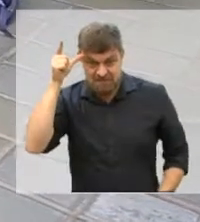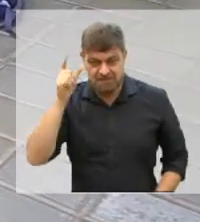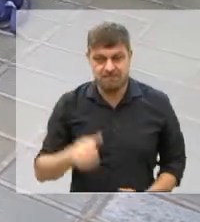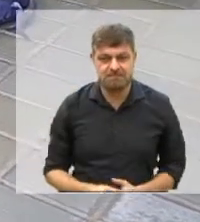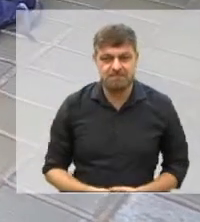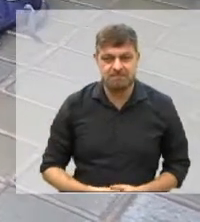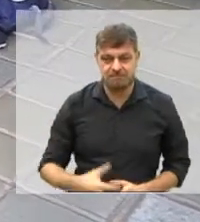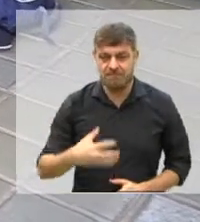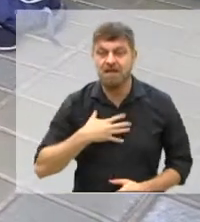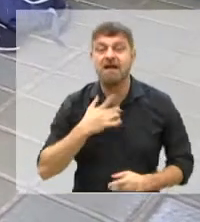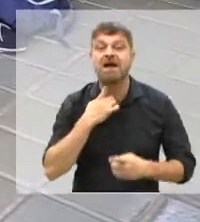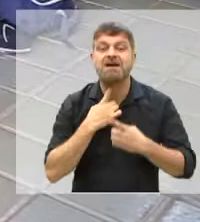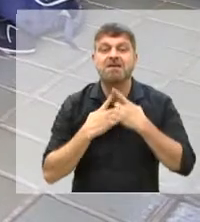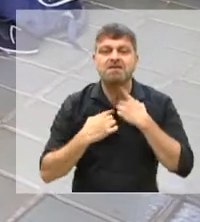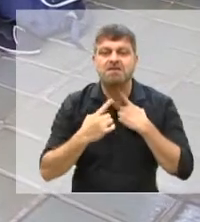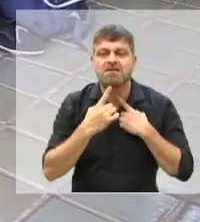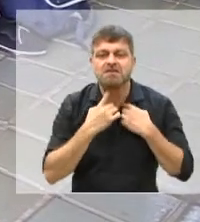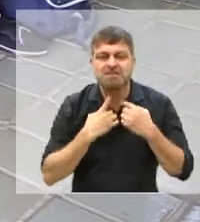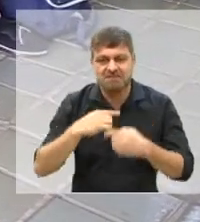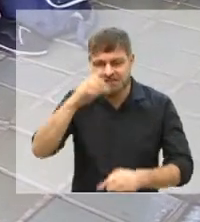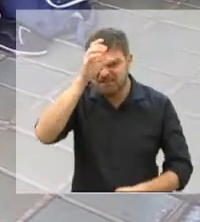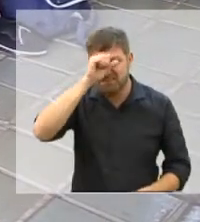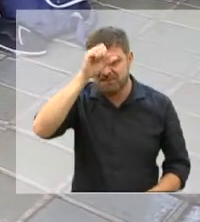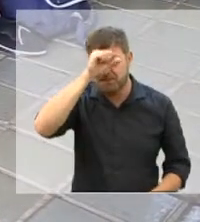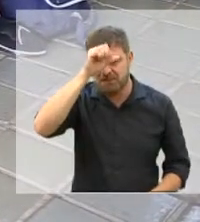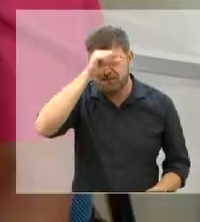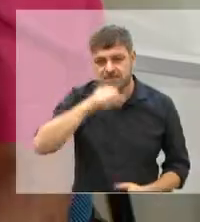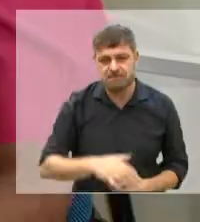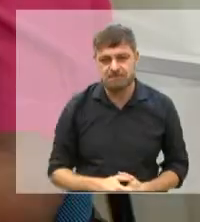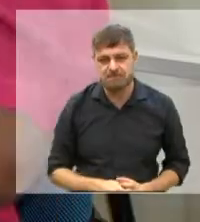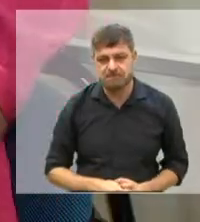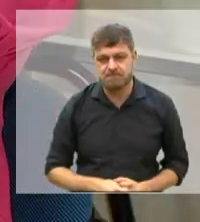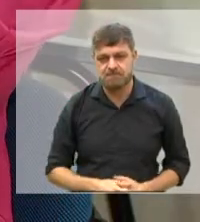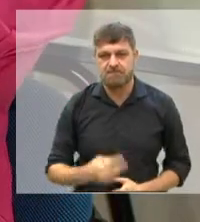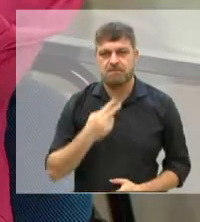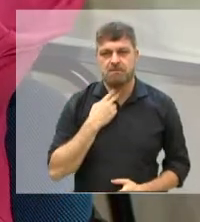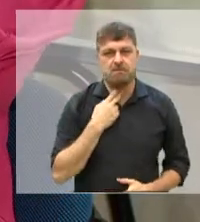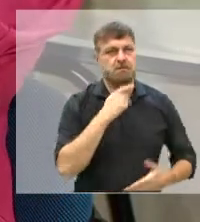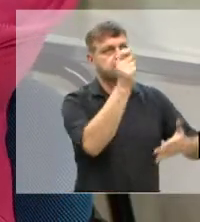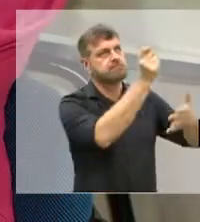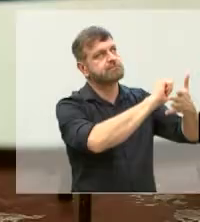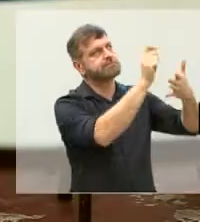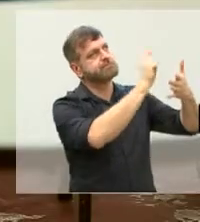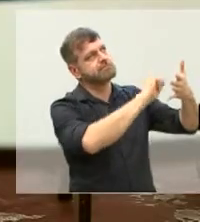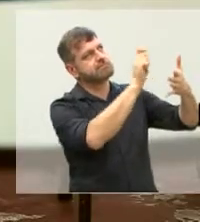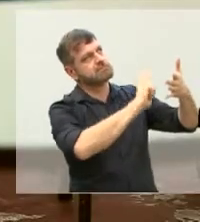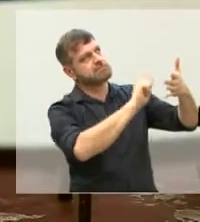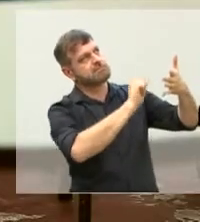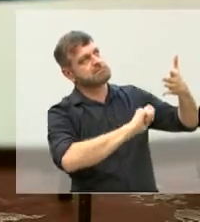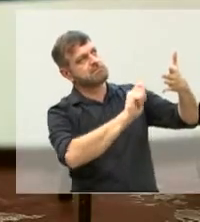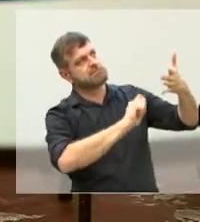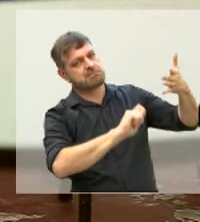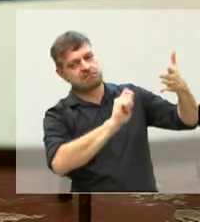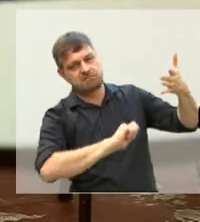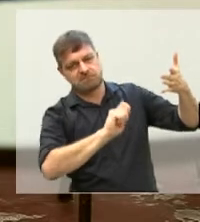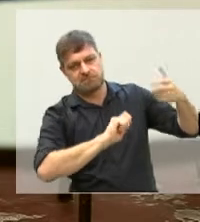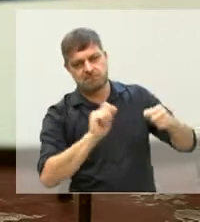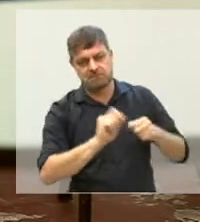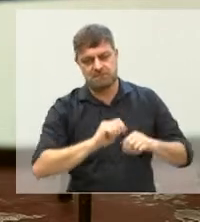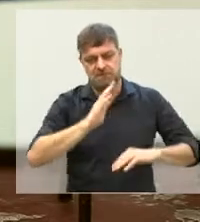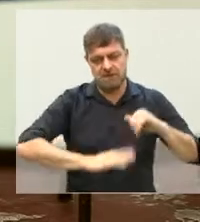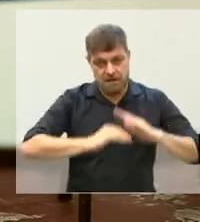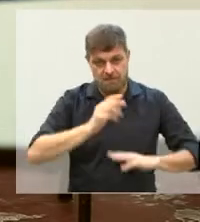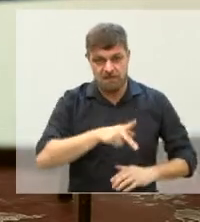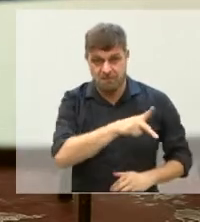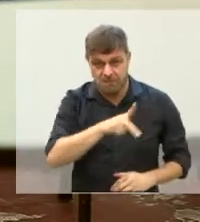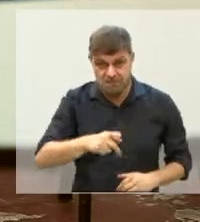o desejo do aprendizado. Ele não pode ficar ali na lousa. Ele faz a tarefa dele, mas